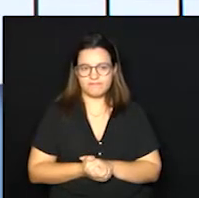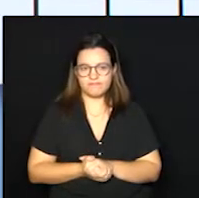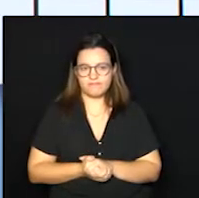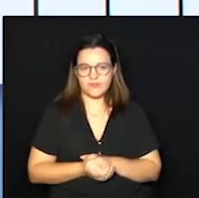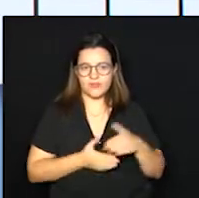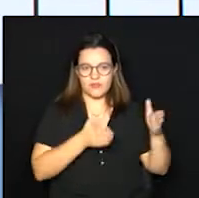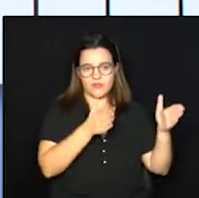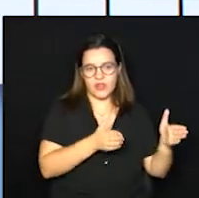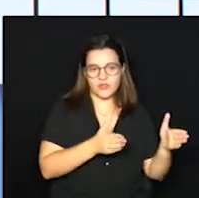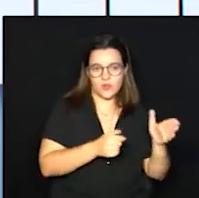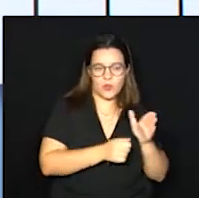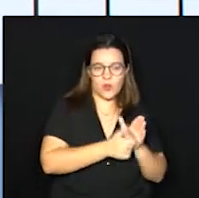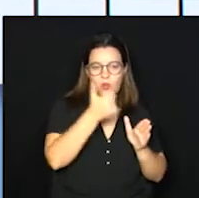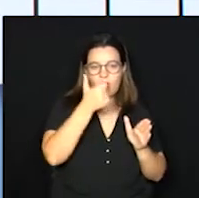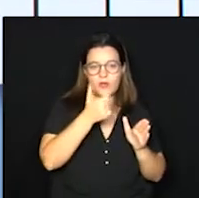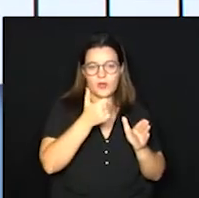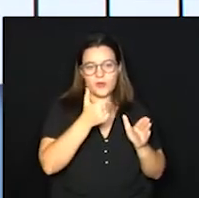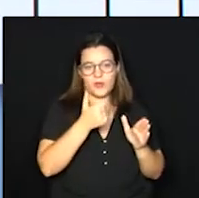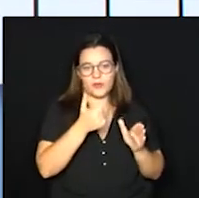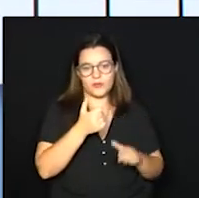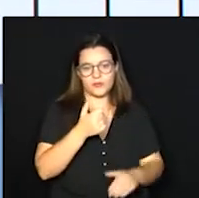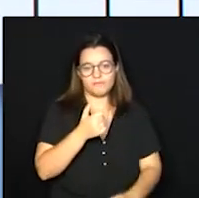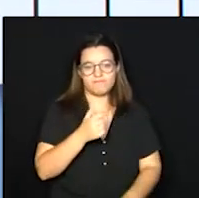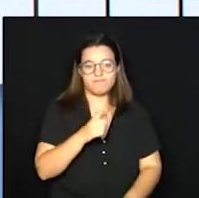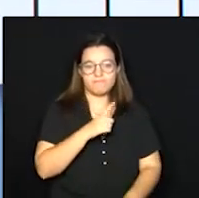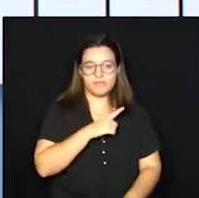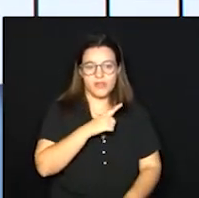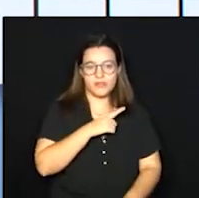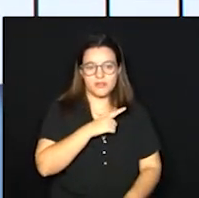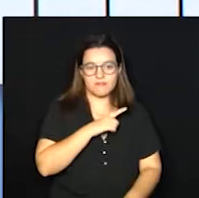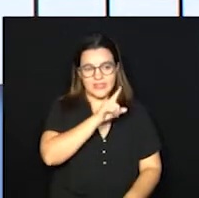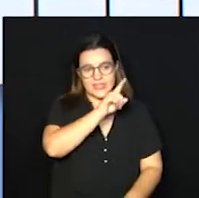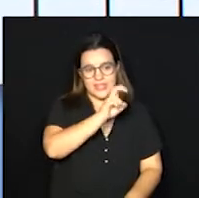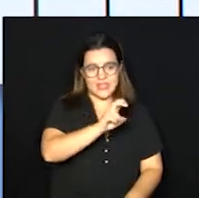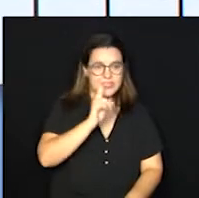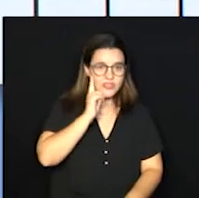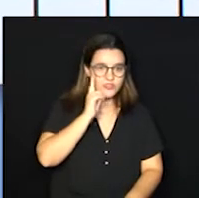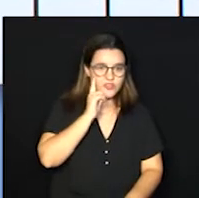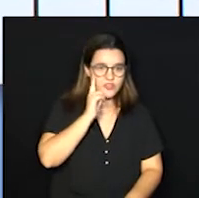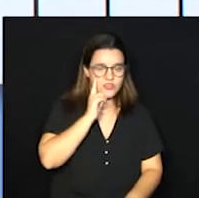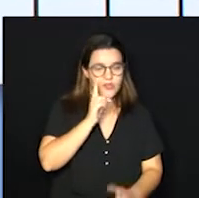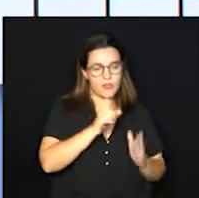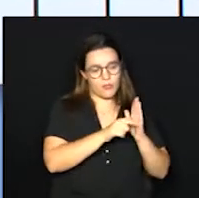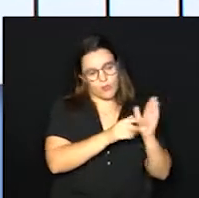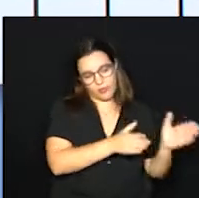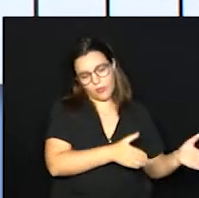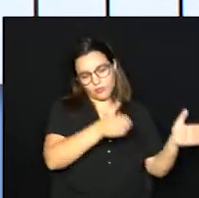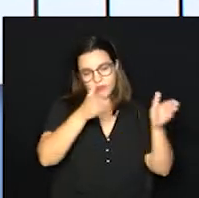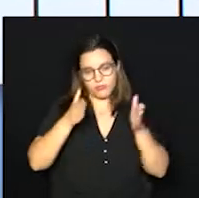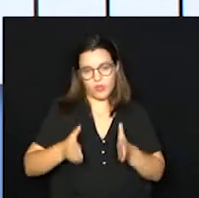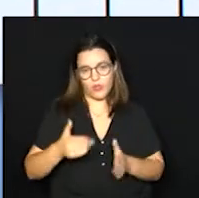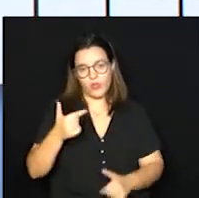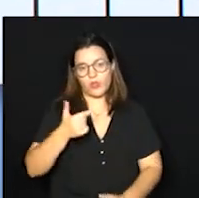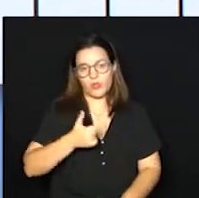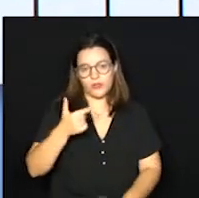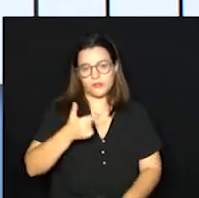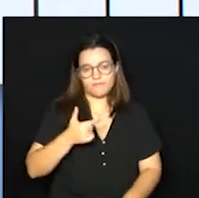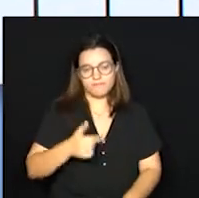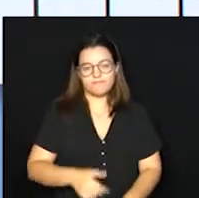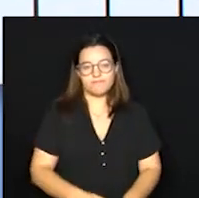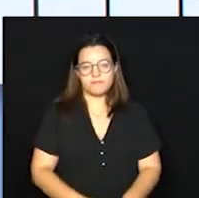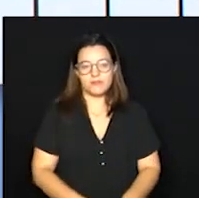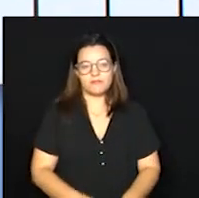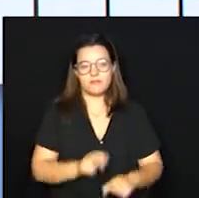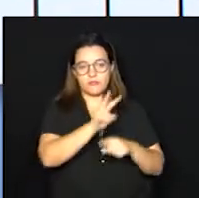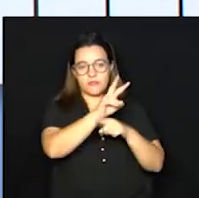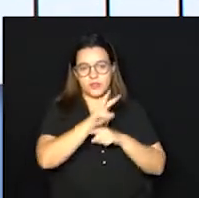nós estamos e começou no último dia 21, vai durar 15 dias. Aí depois vem a fase 2, olha só. Na fase 2